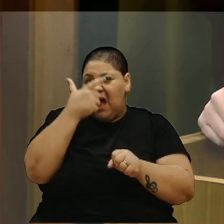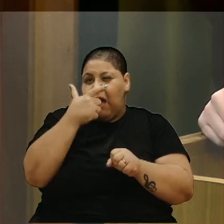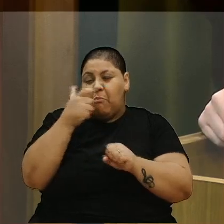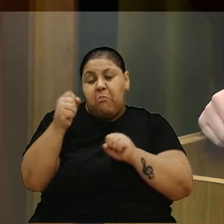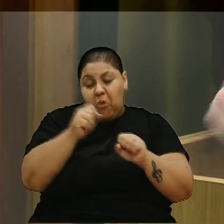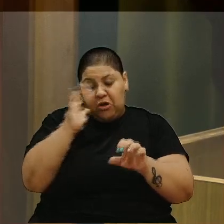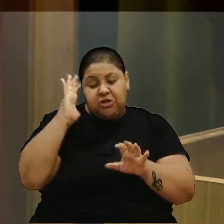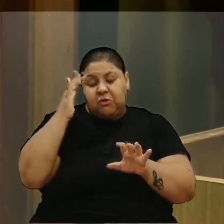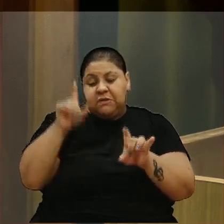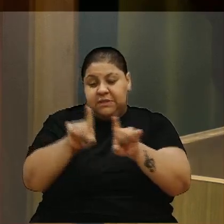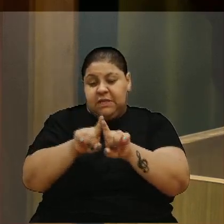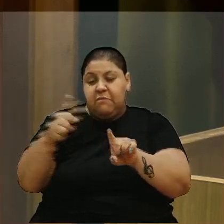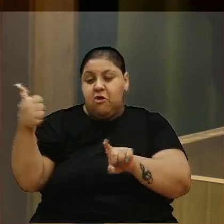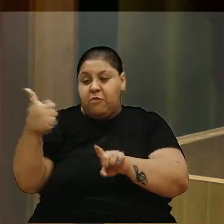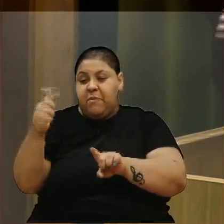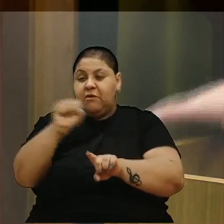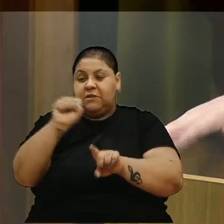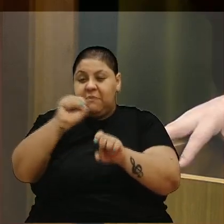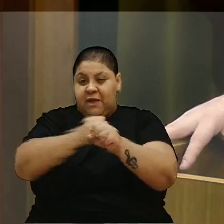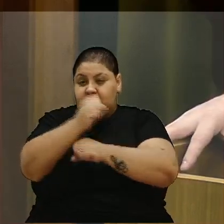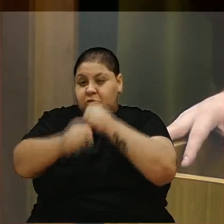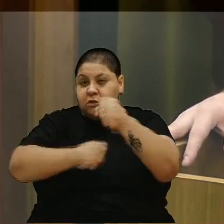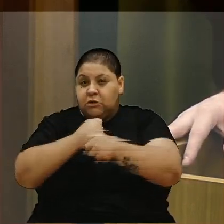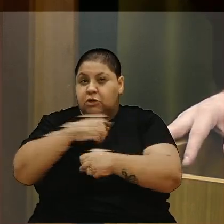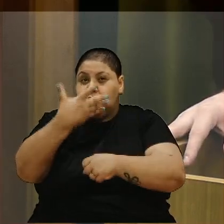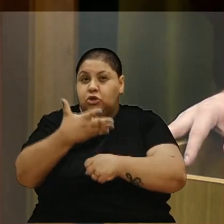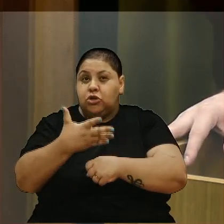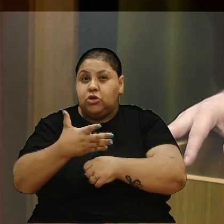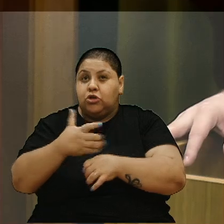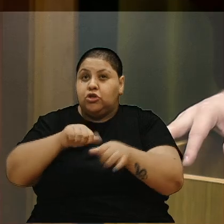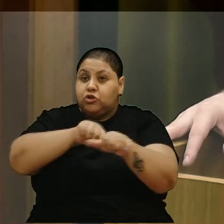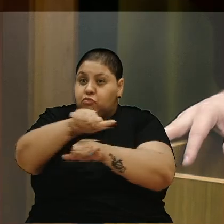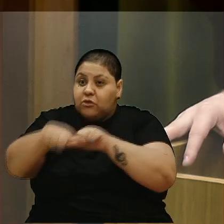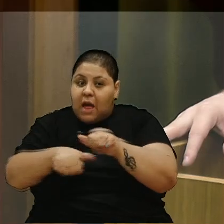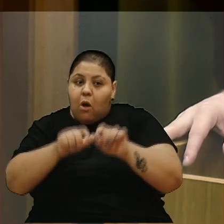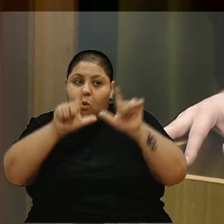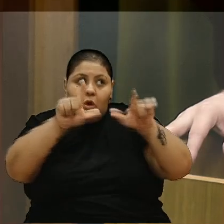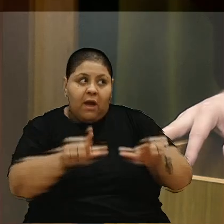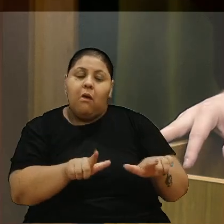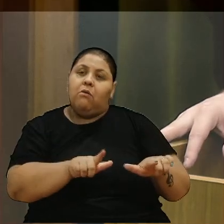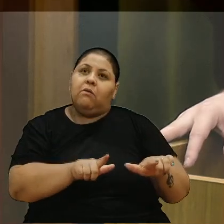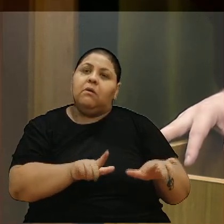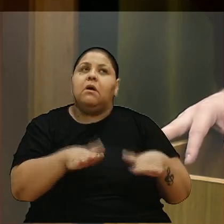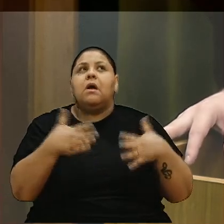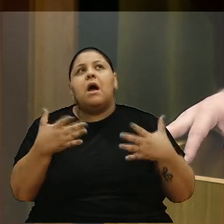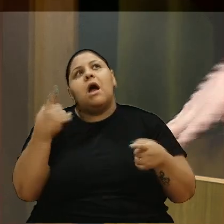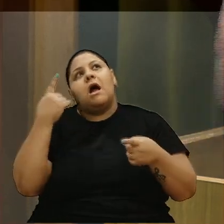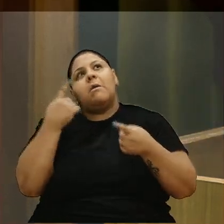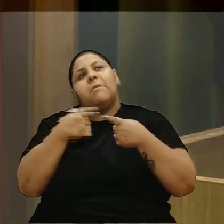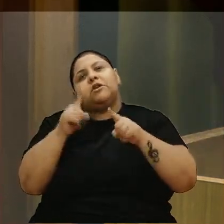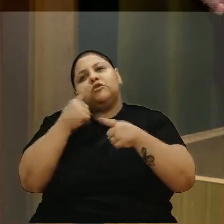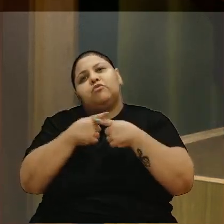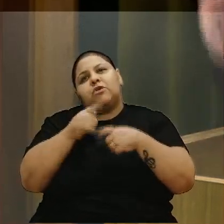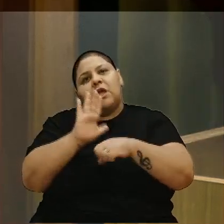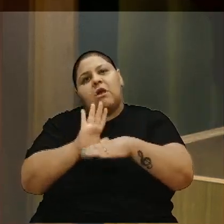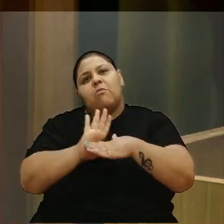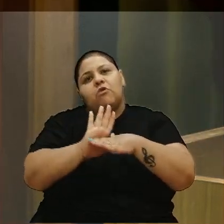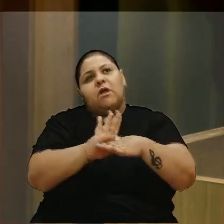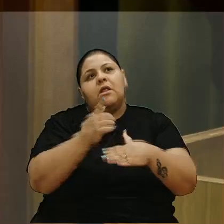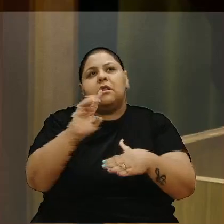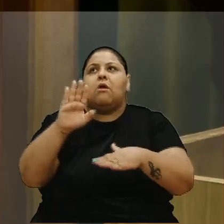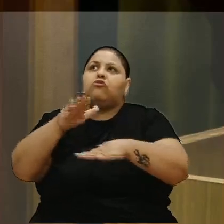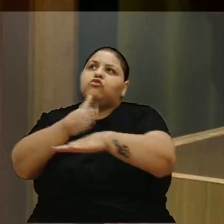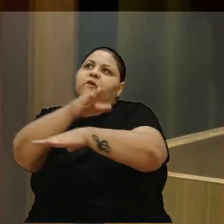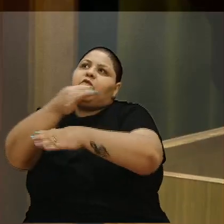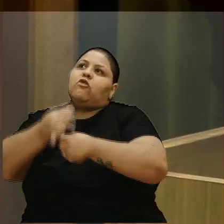vem, de toda a estrutura passar para lá. Ah, mas por que a Maesa? Por que não nos pavilhões? Ah, por